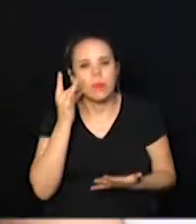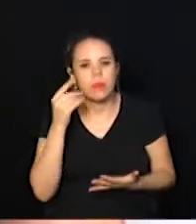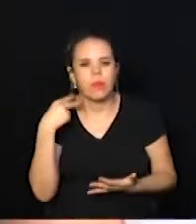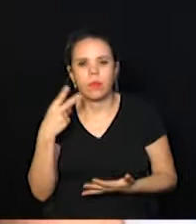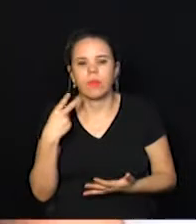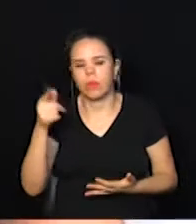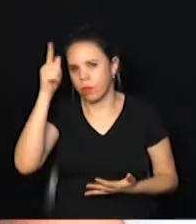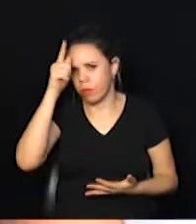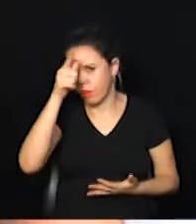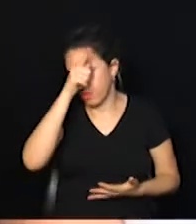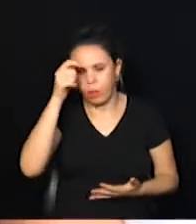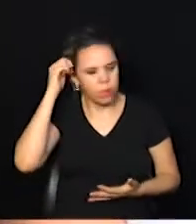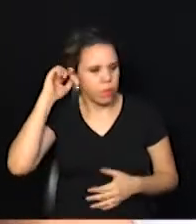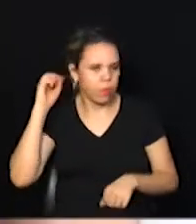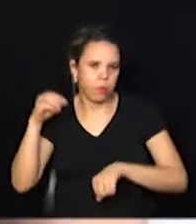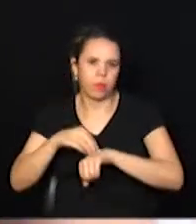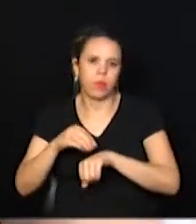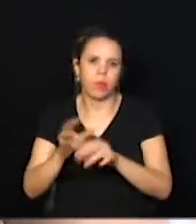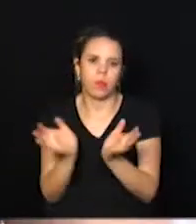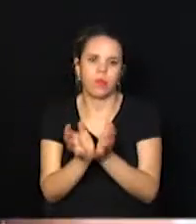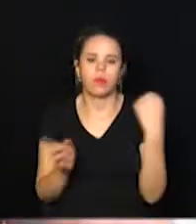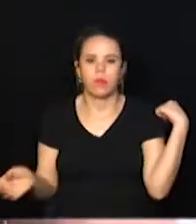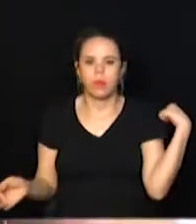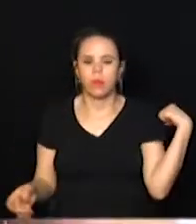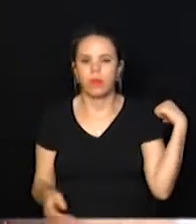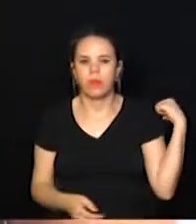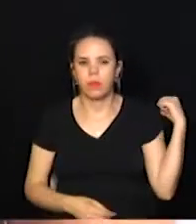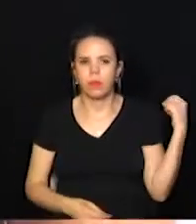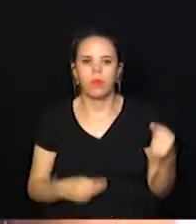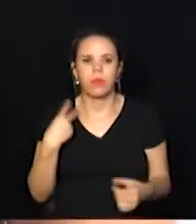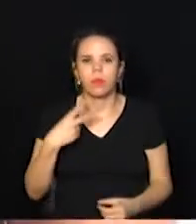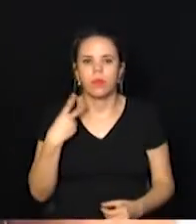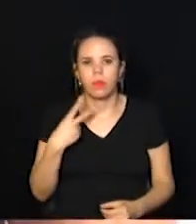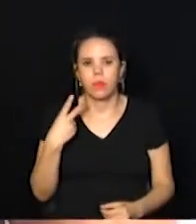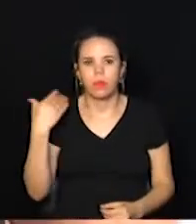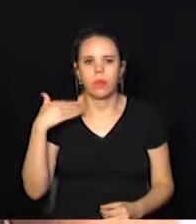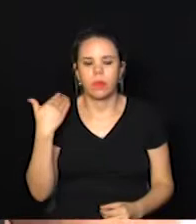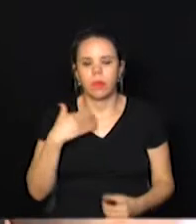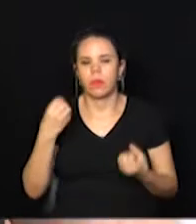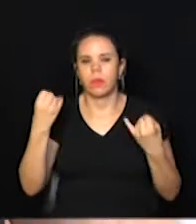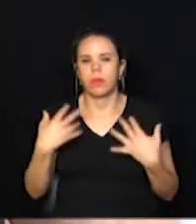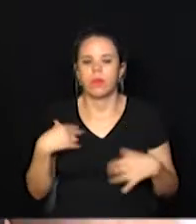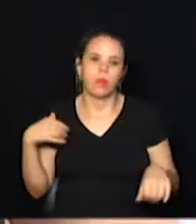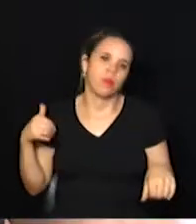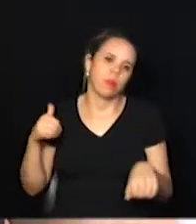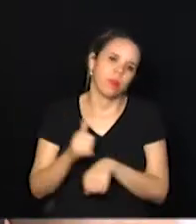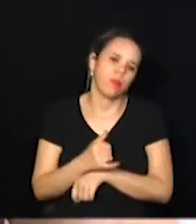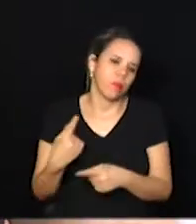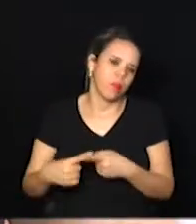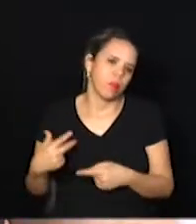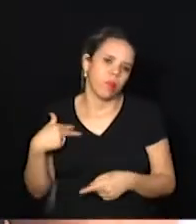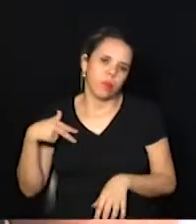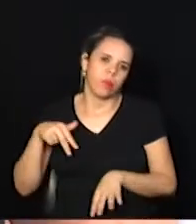Gustavo Peta, que é membro dessa comissão. A vereadora Mariana Conte justificou a ausência do porquê não poderia estar